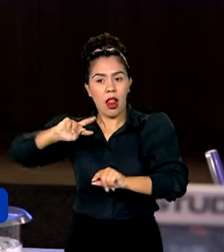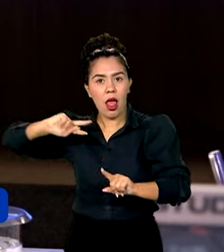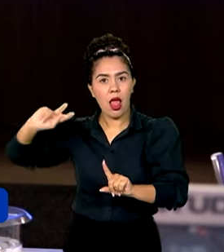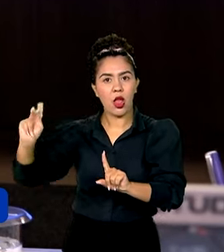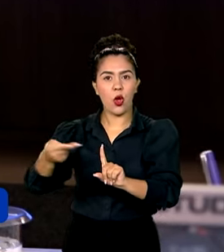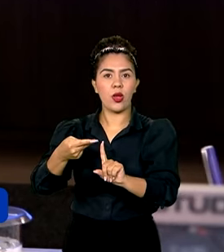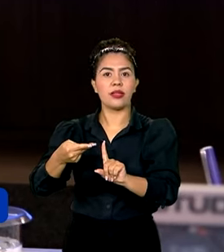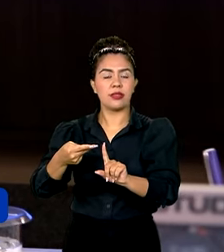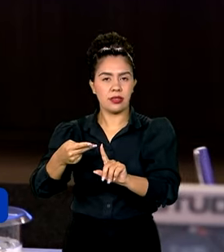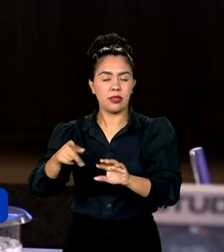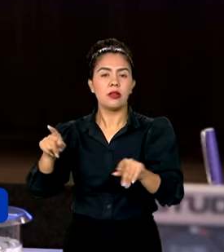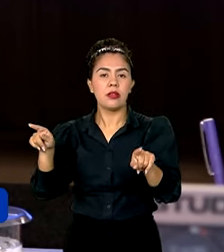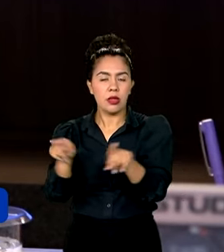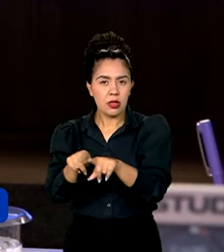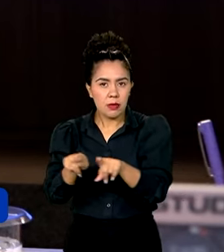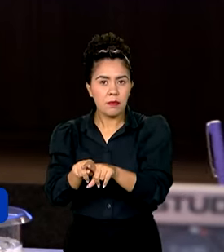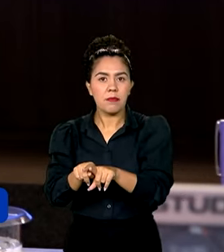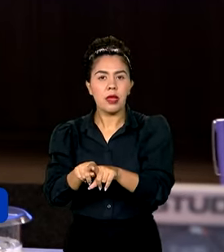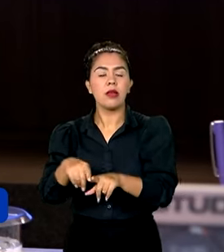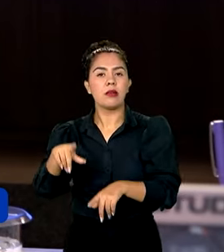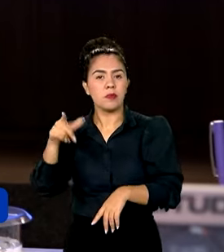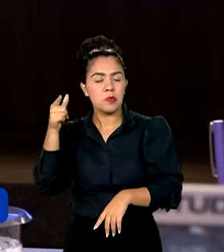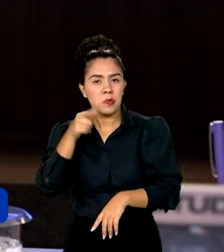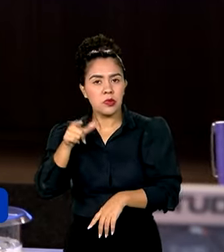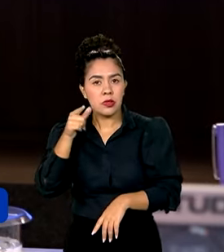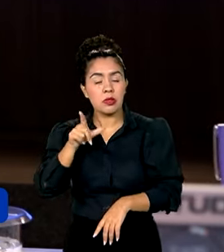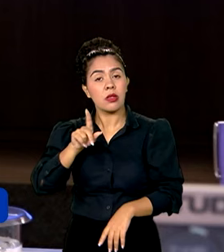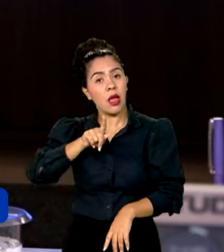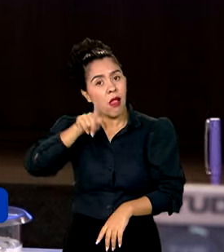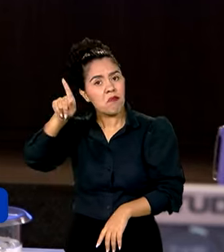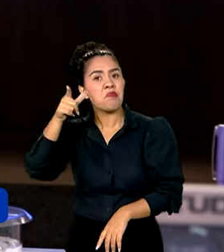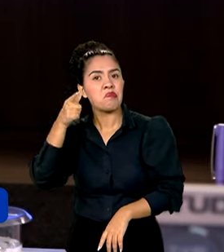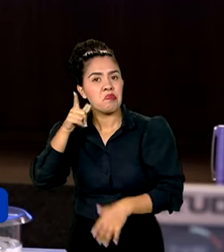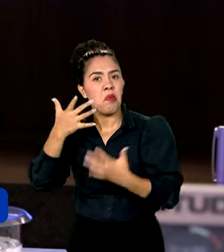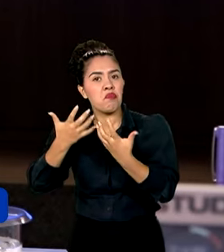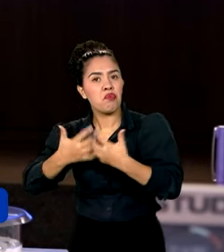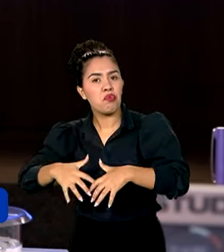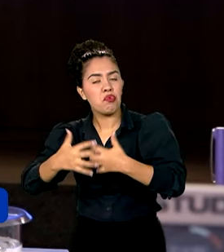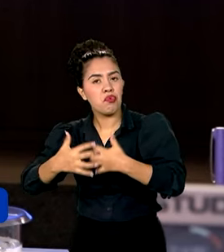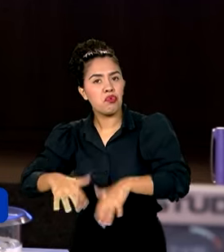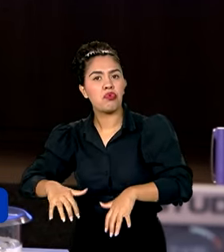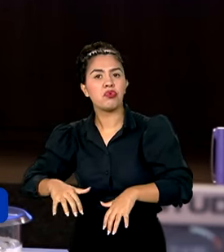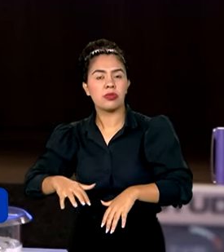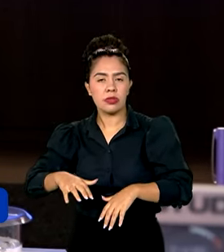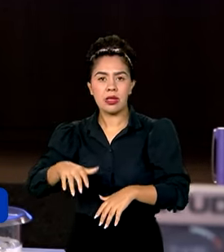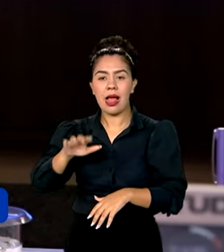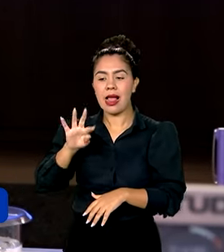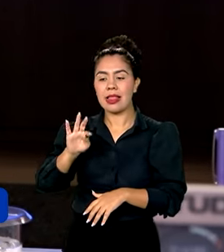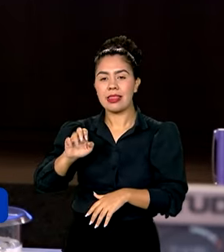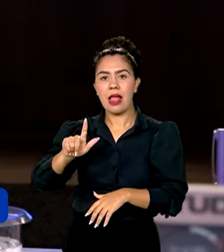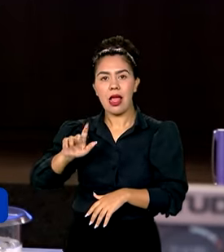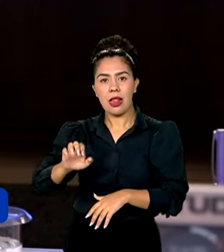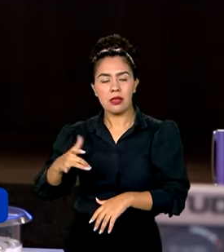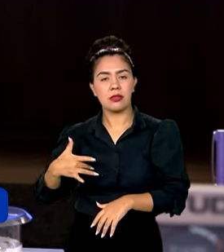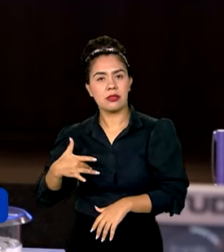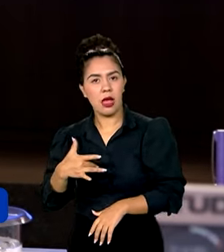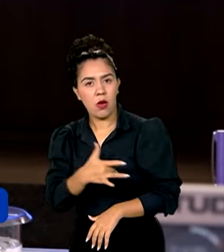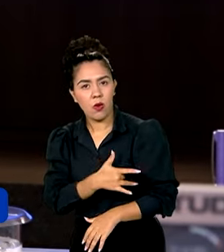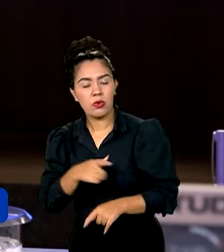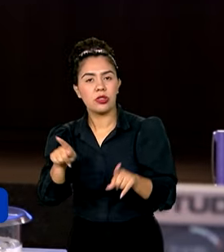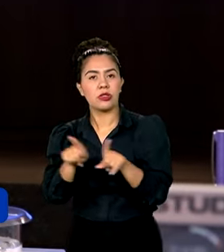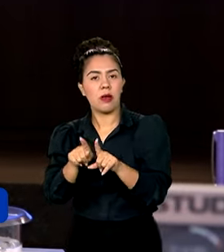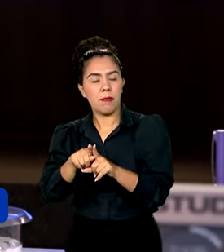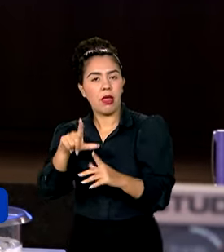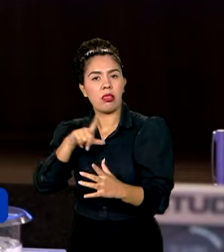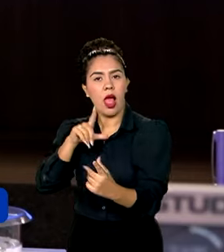terra devidamente reconhecida e que lá tá funcionando a telesaúde o atendimento de